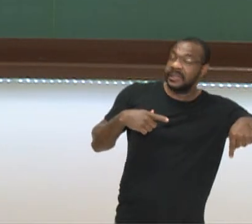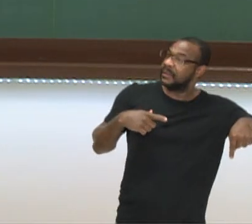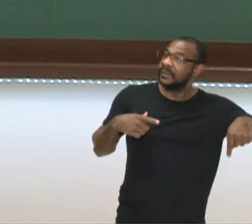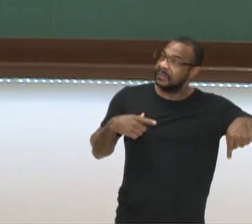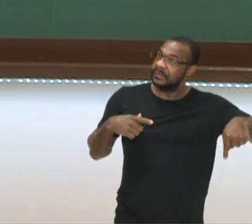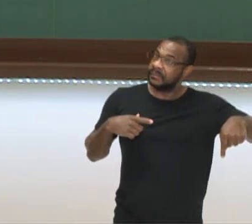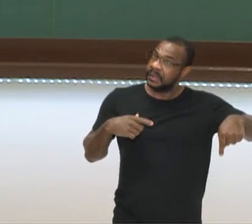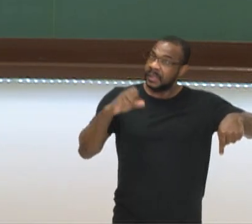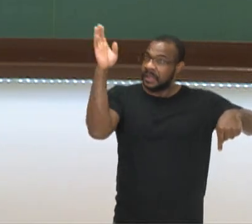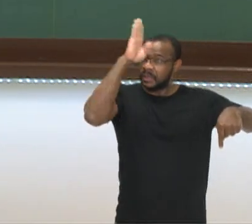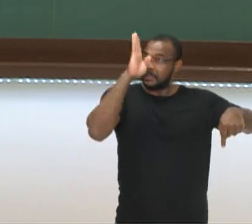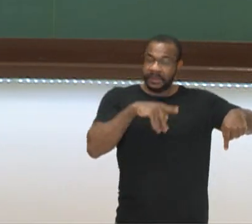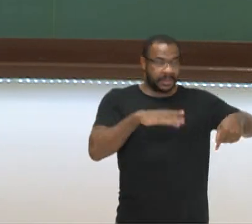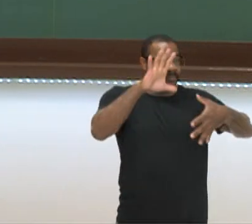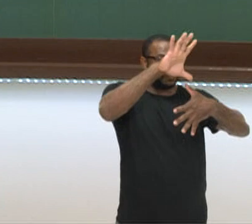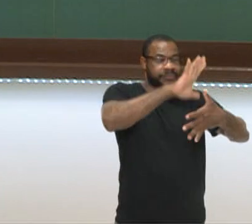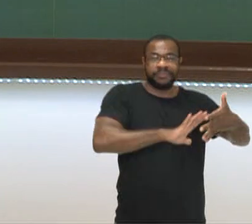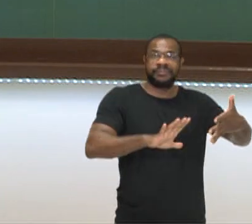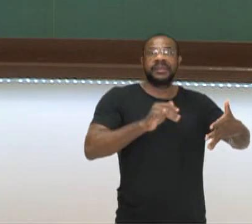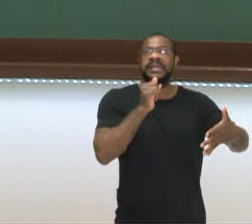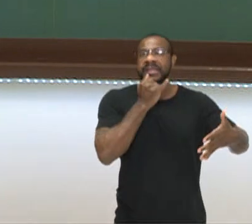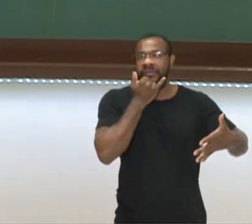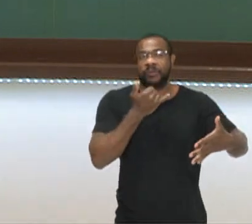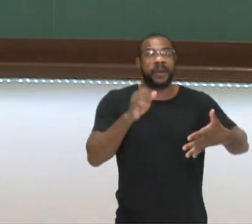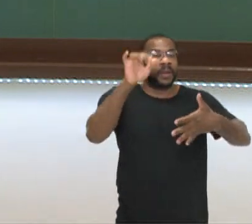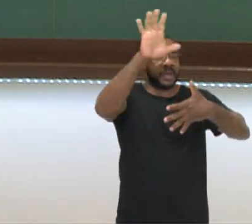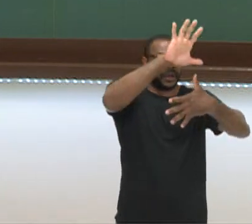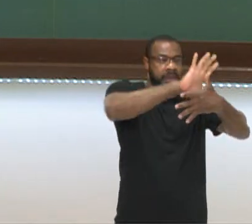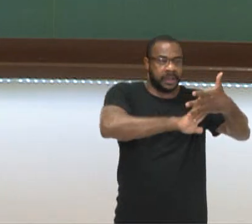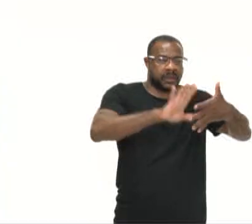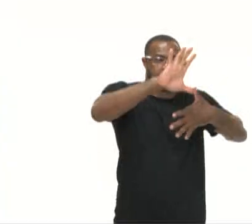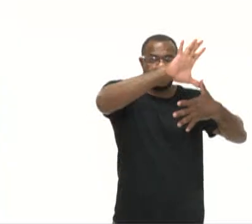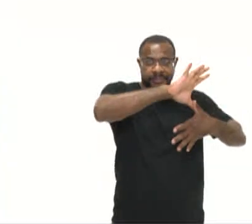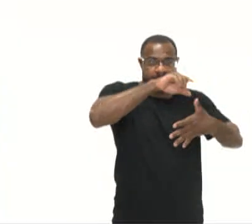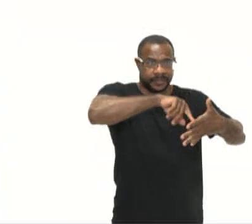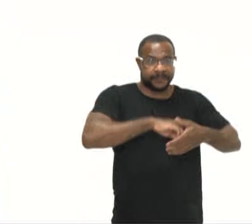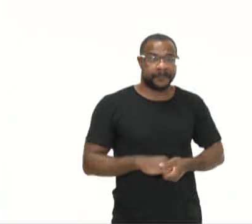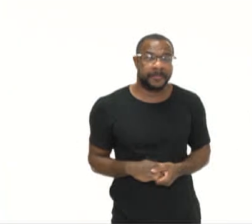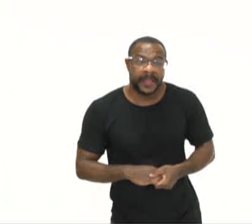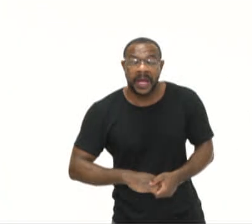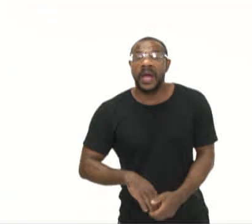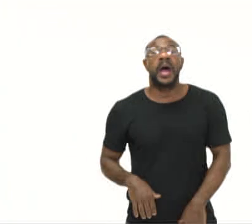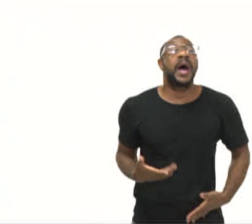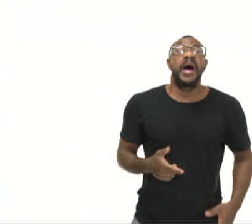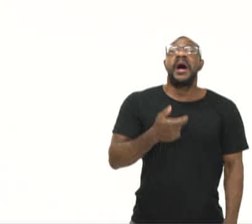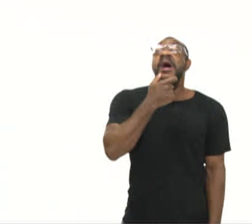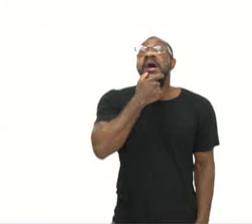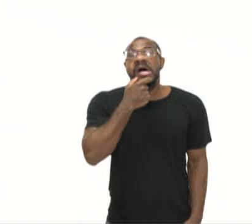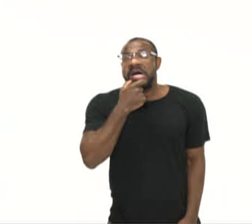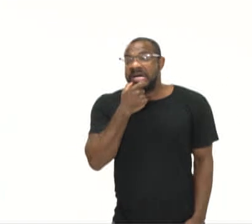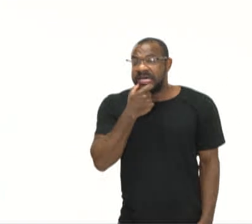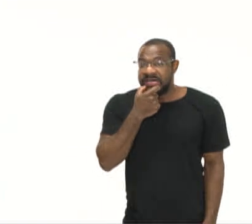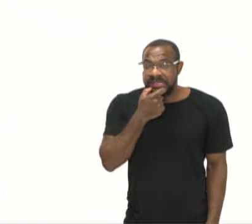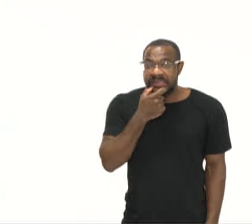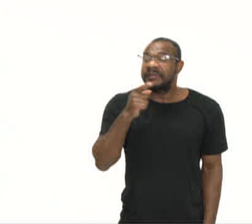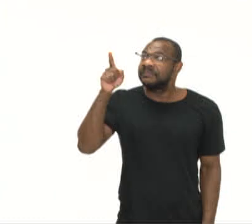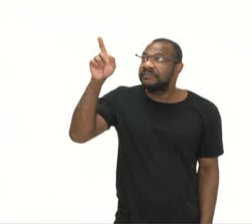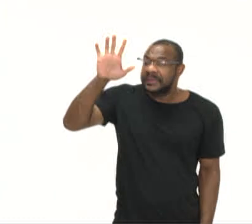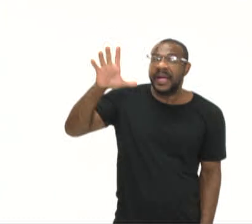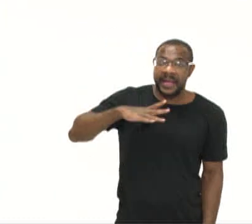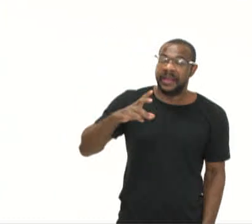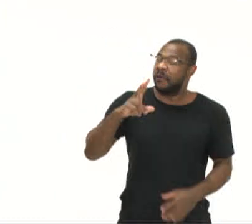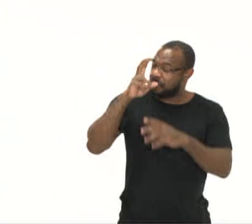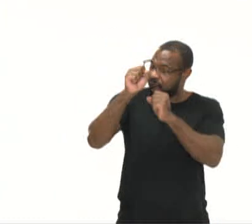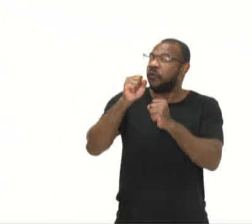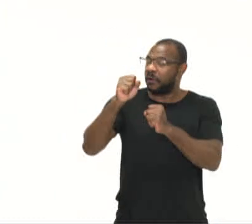nosso continente americano. Bom, a Inglaterra, ela então era uma dessas grandes potências industriais e ela